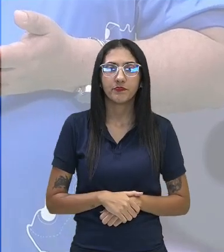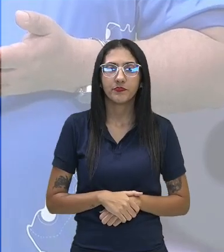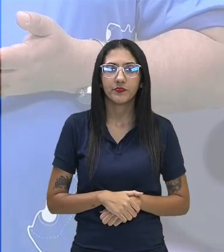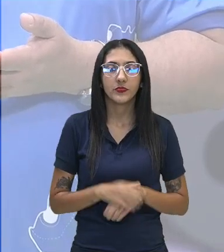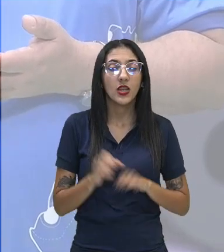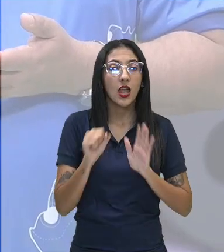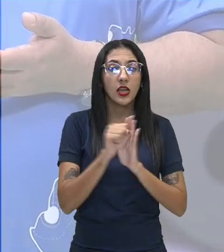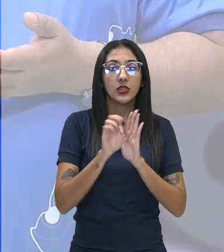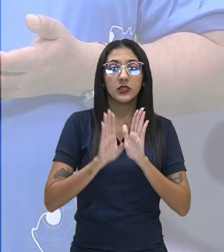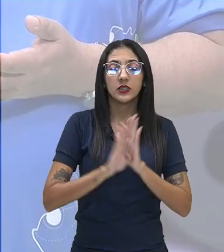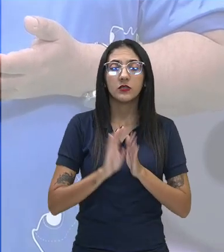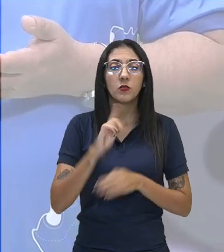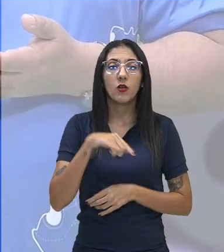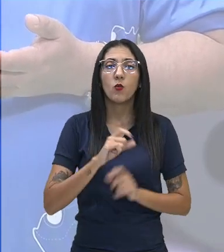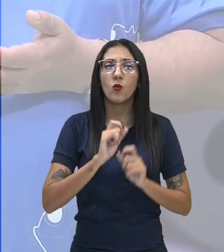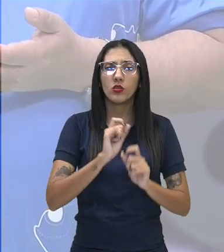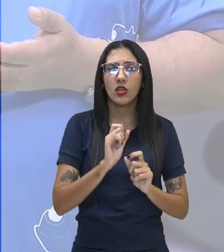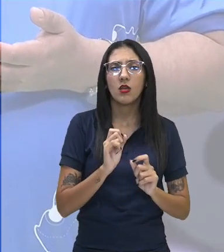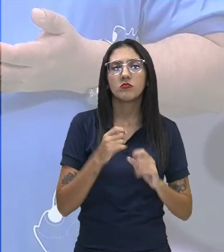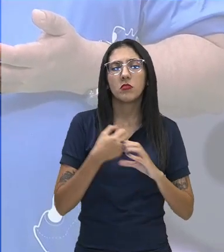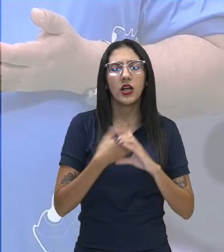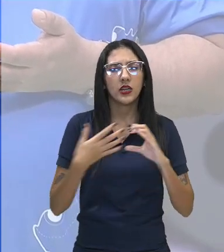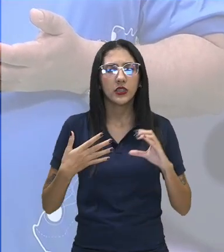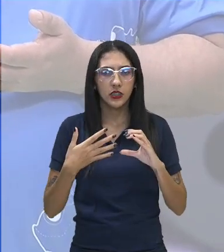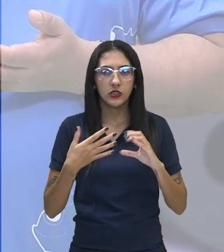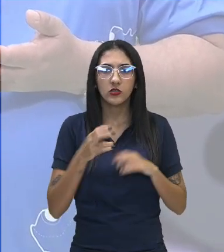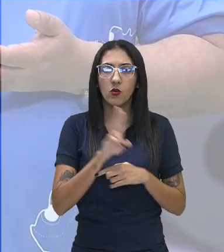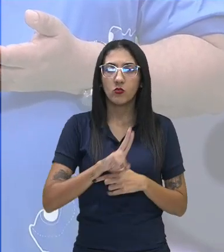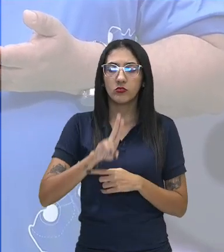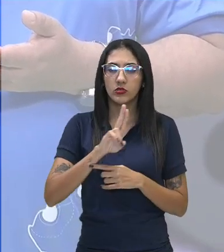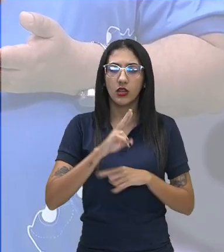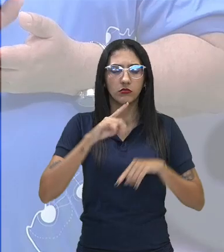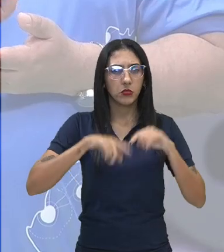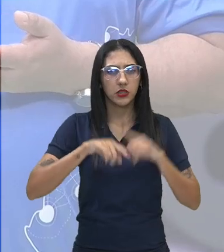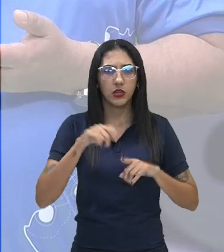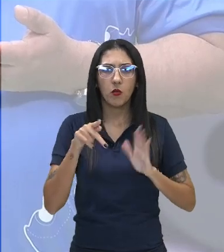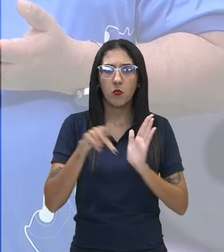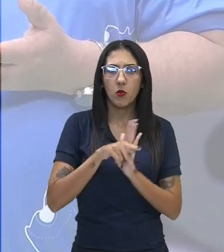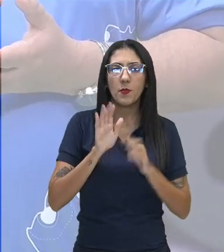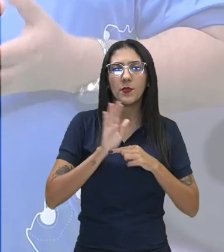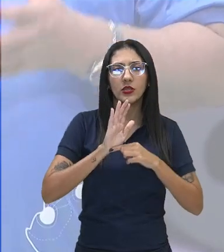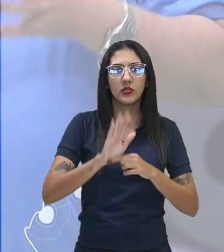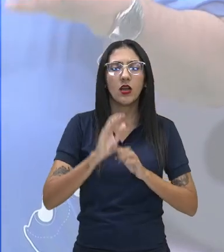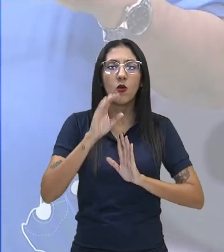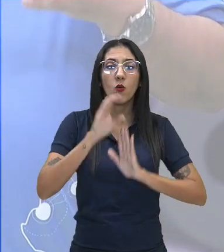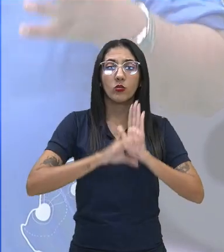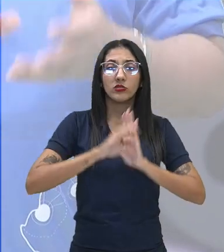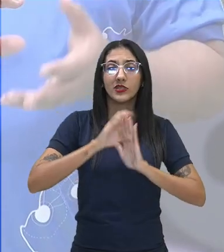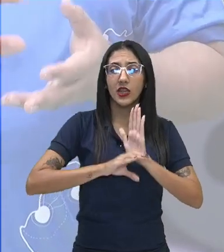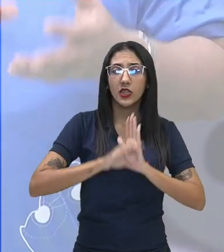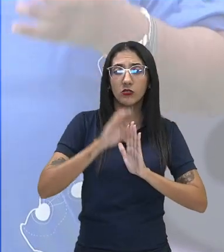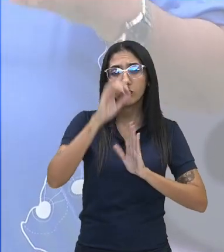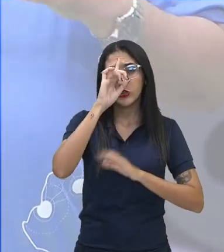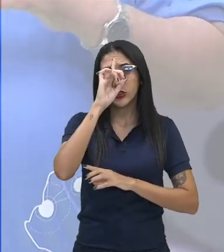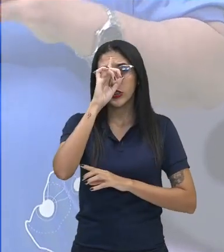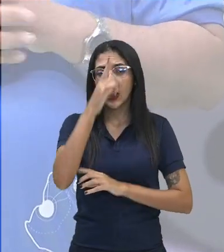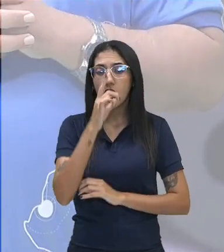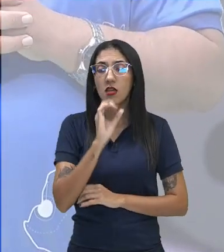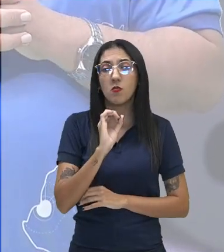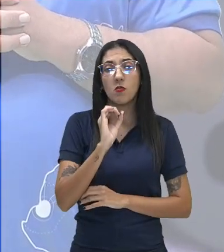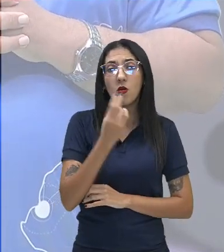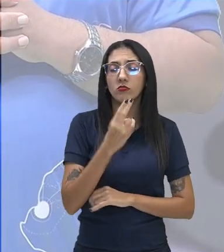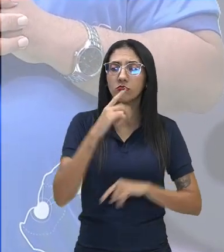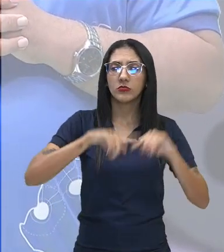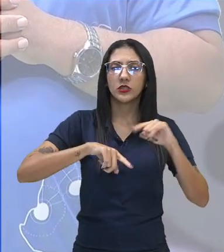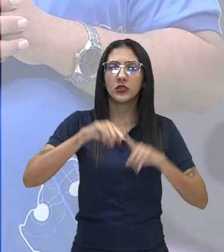Símbolo refere-se a um elemento usado para representar conceitos abstratos, ideias ou